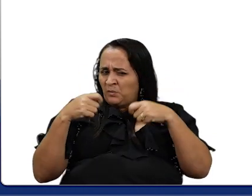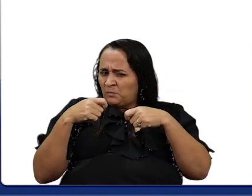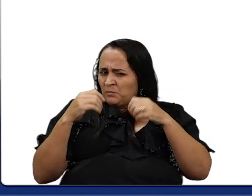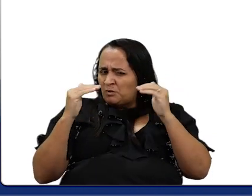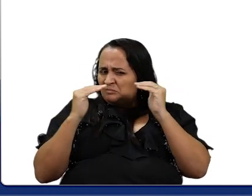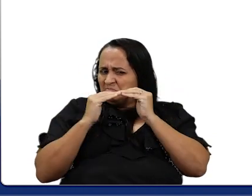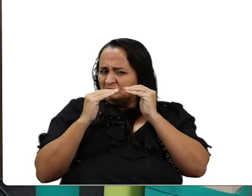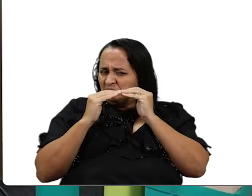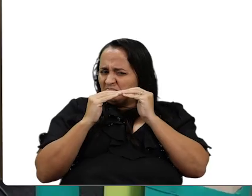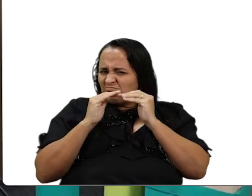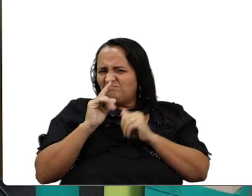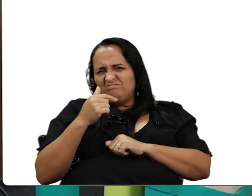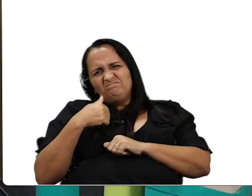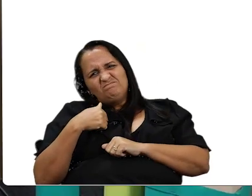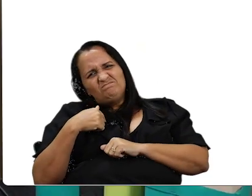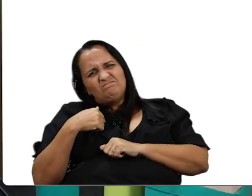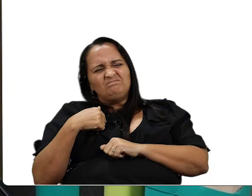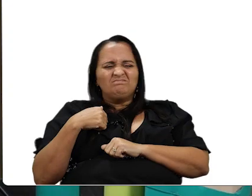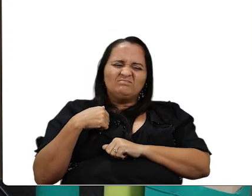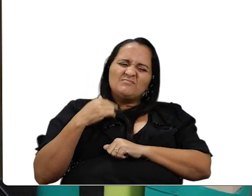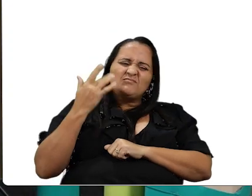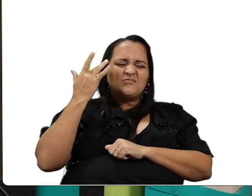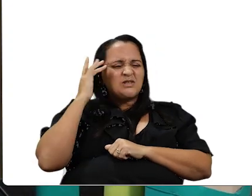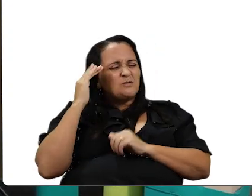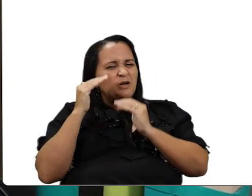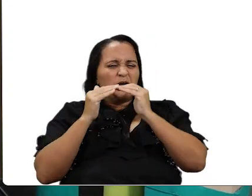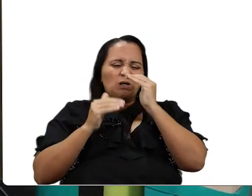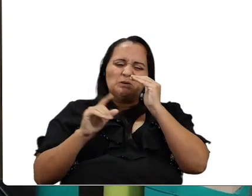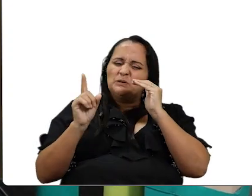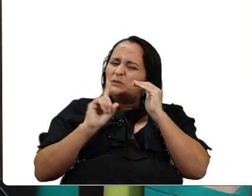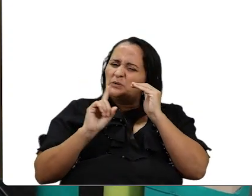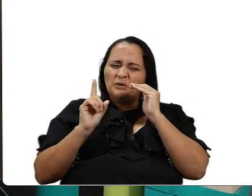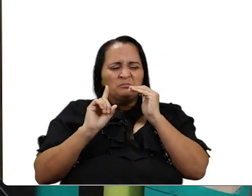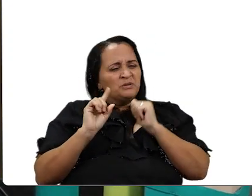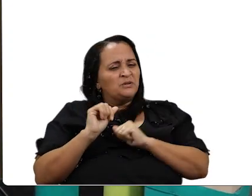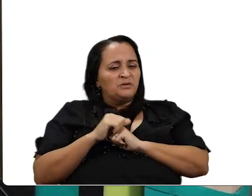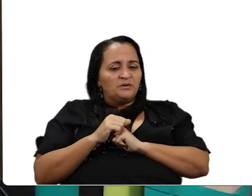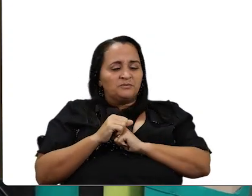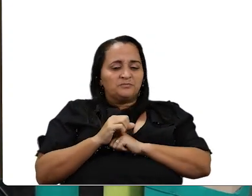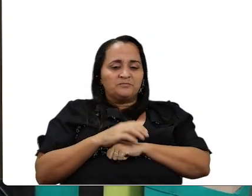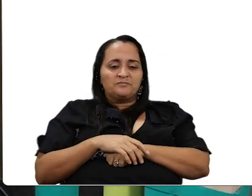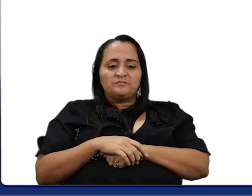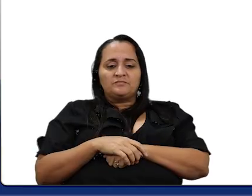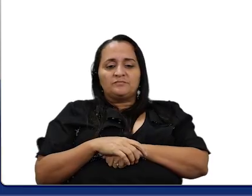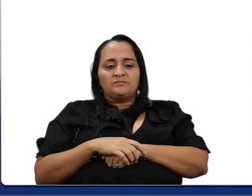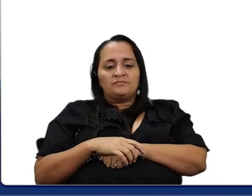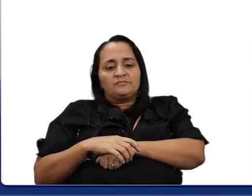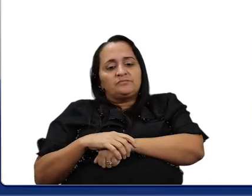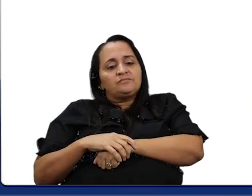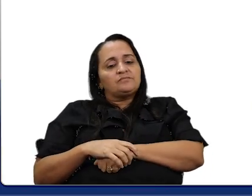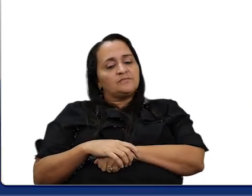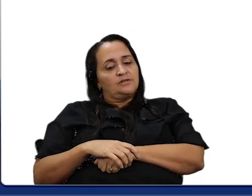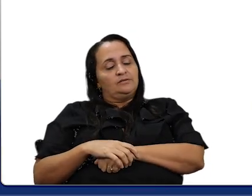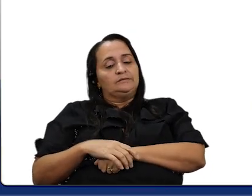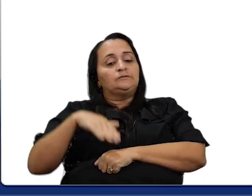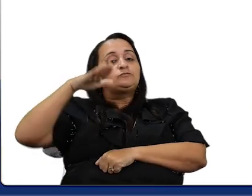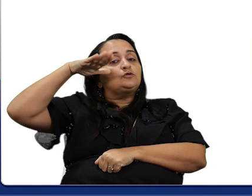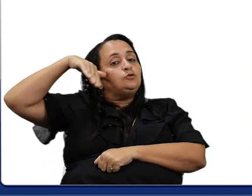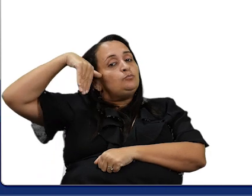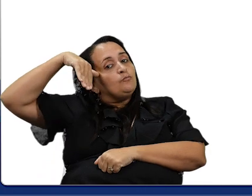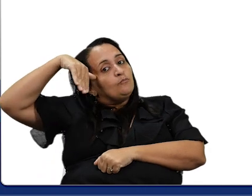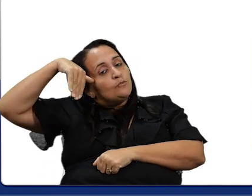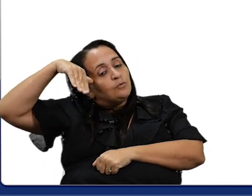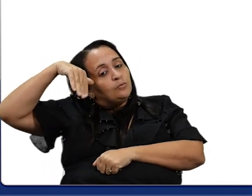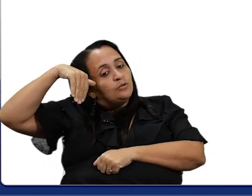Eu não gostei muito, não. Vamos adiante. Vamos usar agora procurar. O burrinho foi